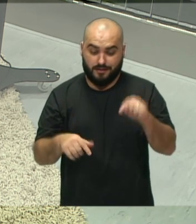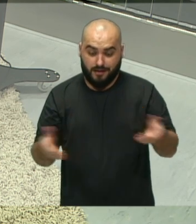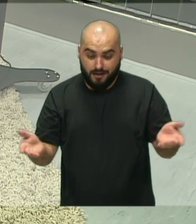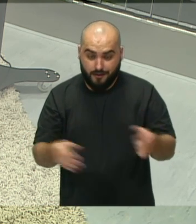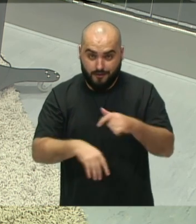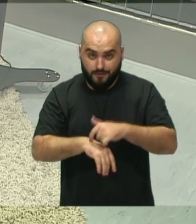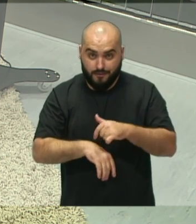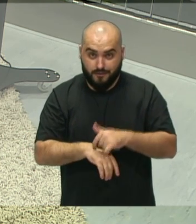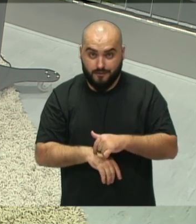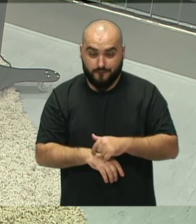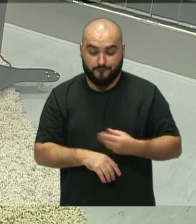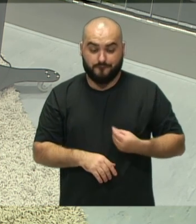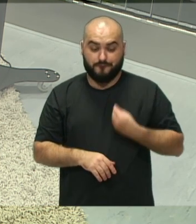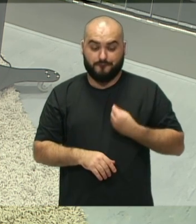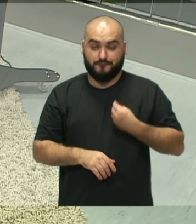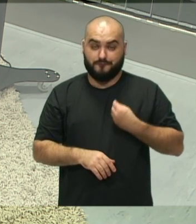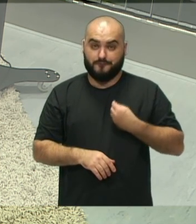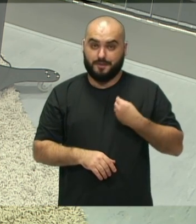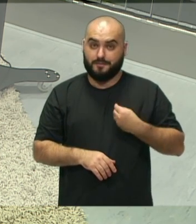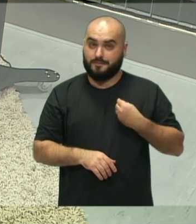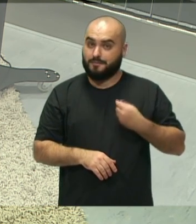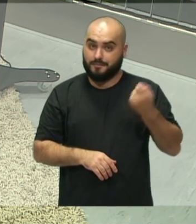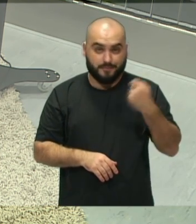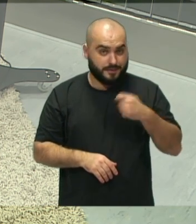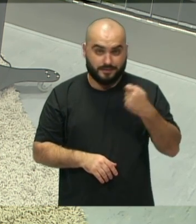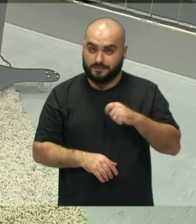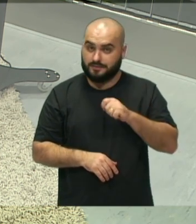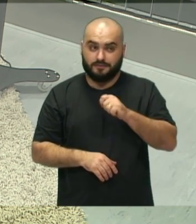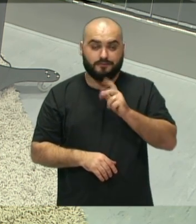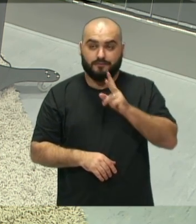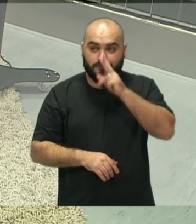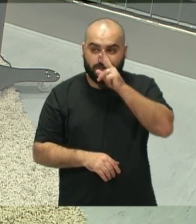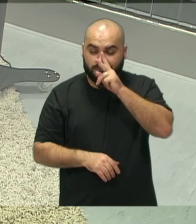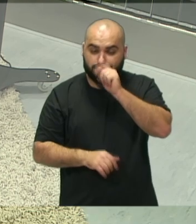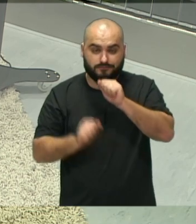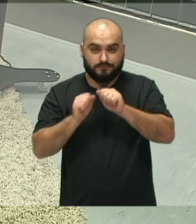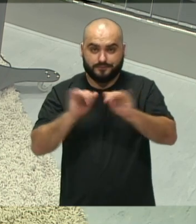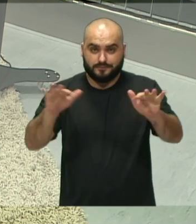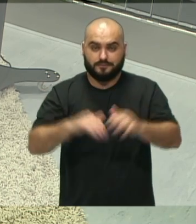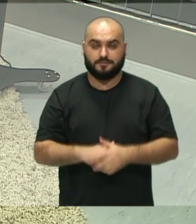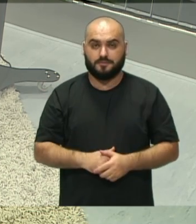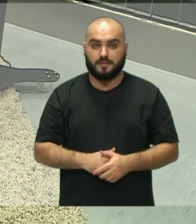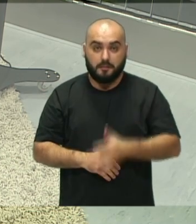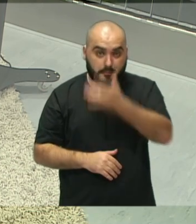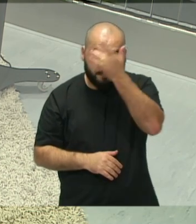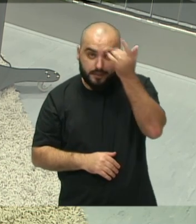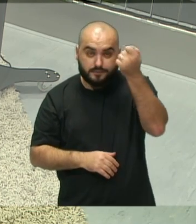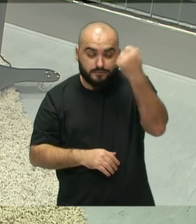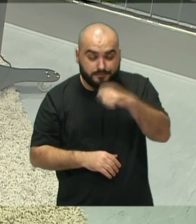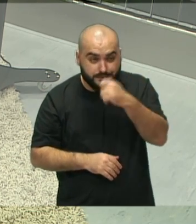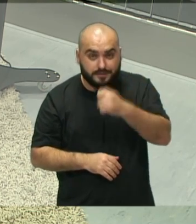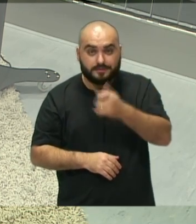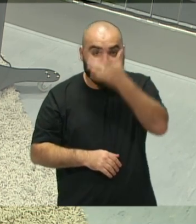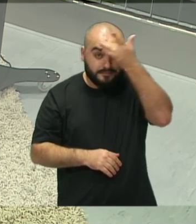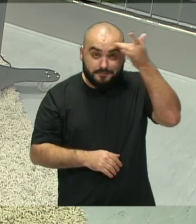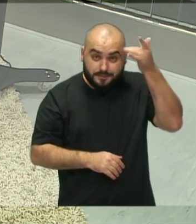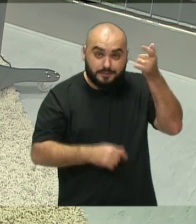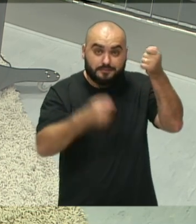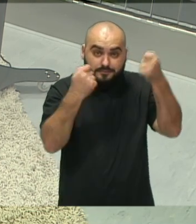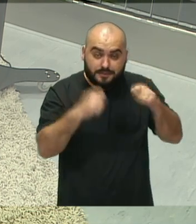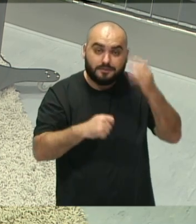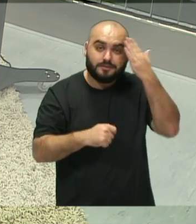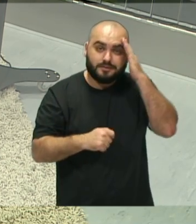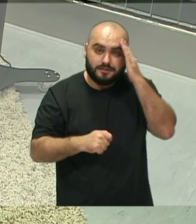ser preservada, né? Não existe compra sem ter as pessoas. Então a gente precisa também nesse momento do entendimento, principalmente das